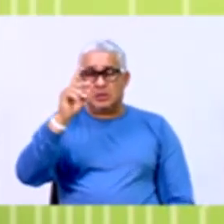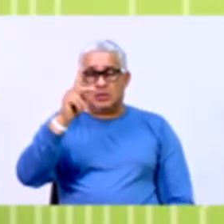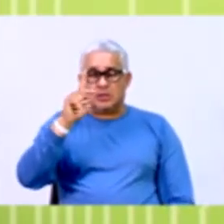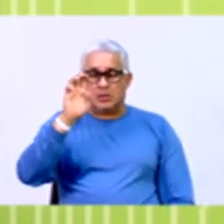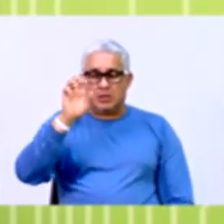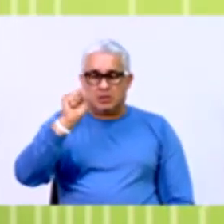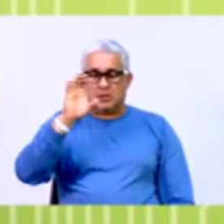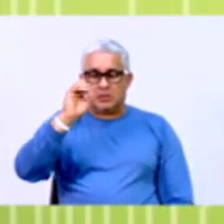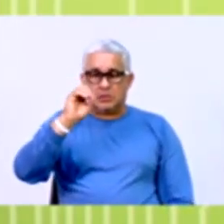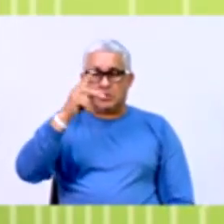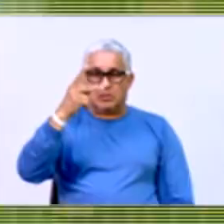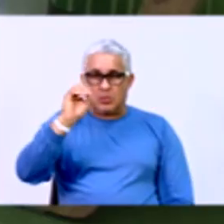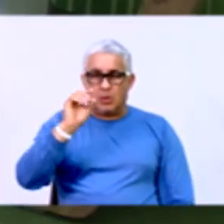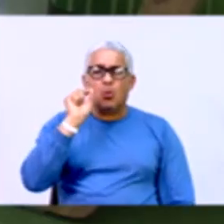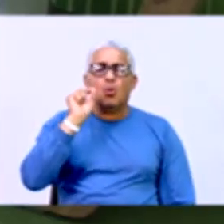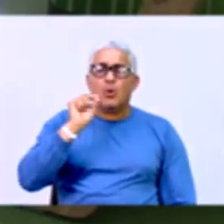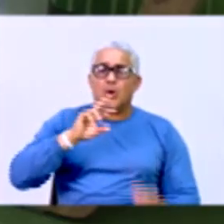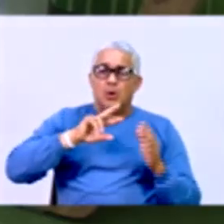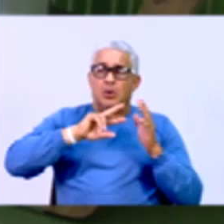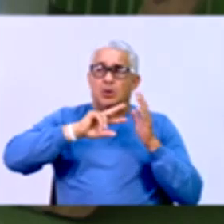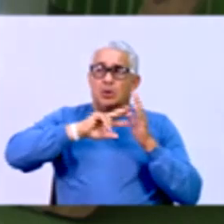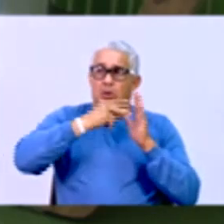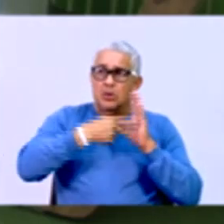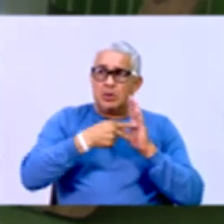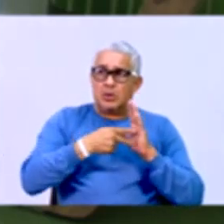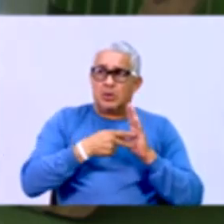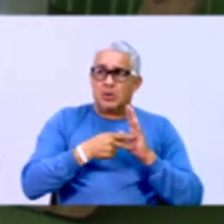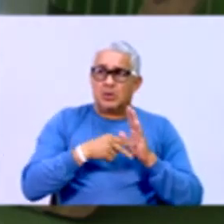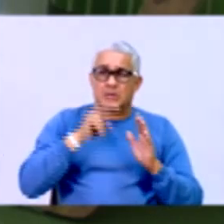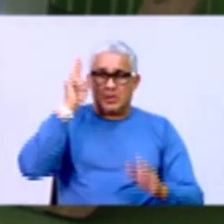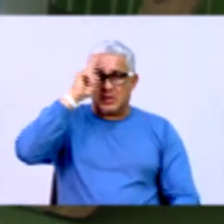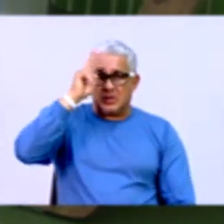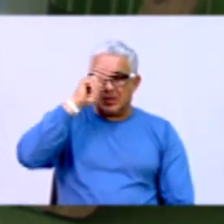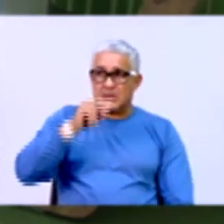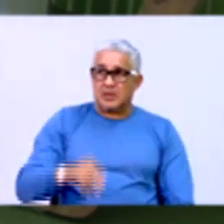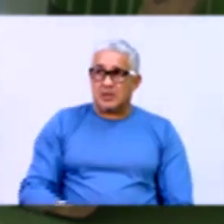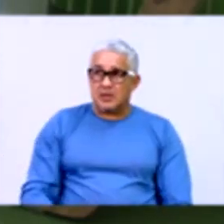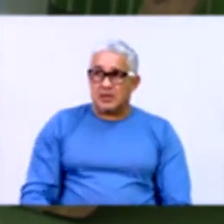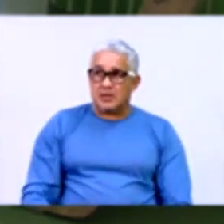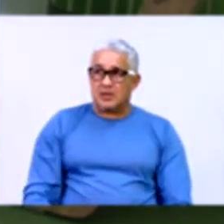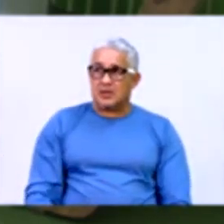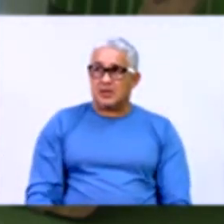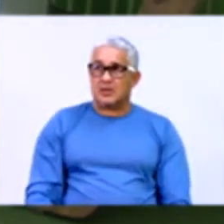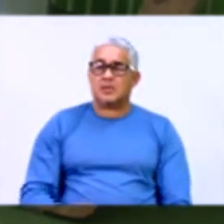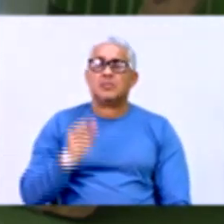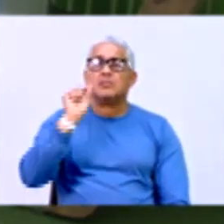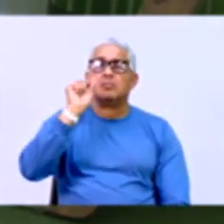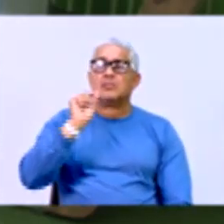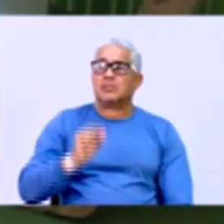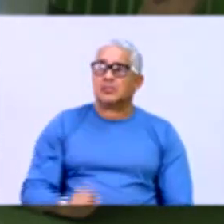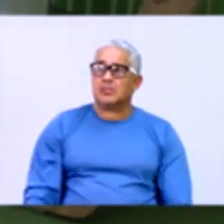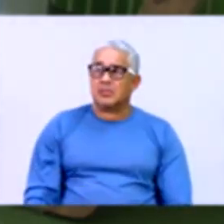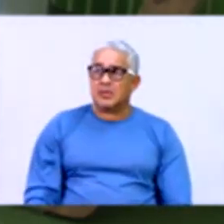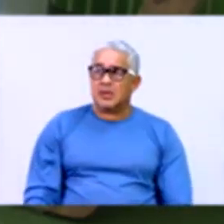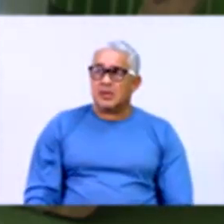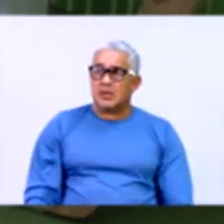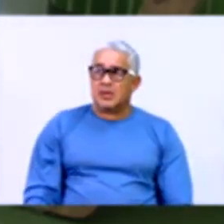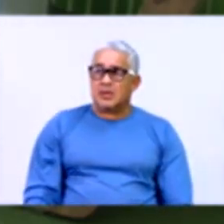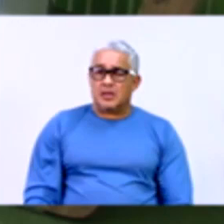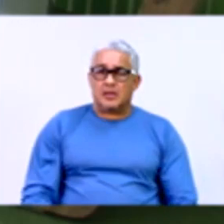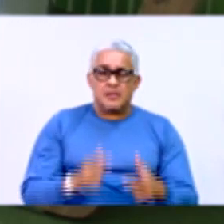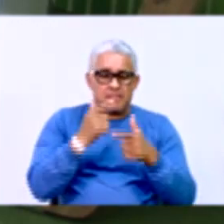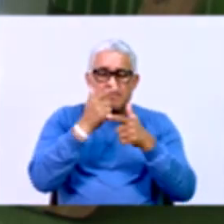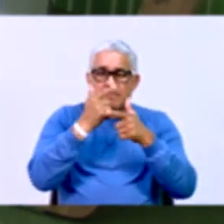Né, professor? O senhor lembrou de escopo? Eu lembro que uma vez a gente estava conversando, né? O que é escopo? Delimitação de um